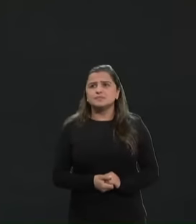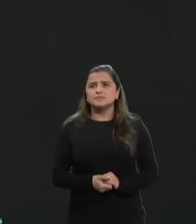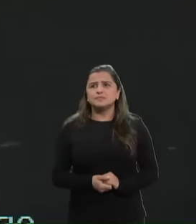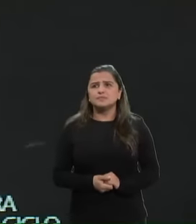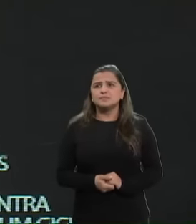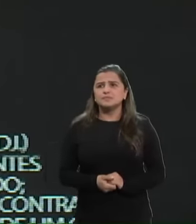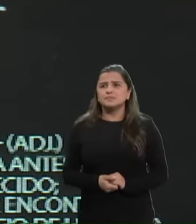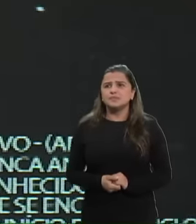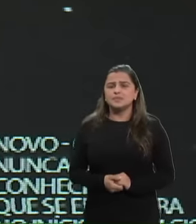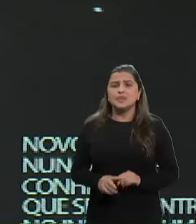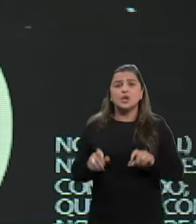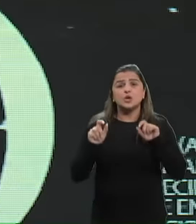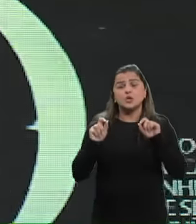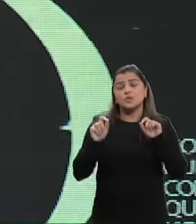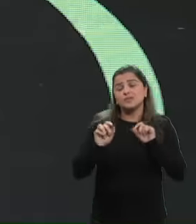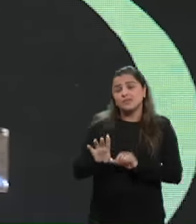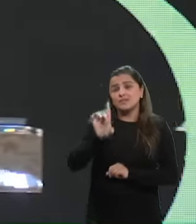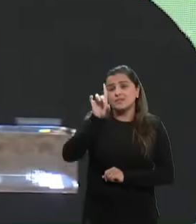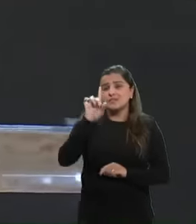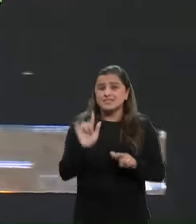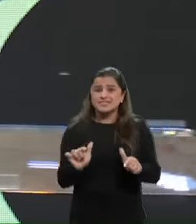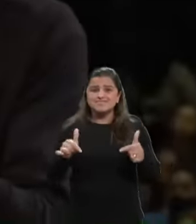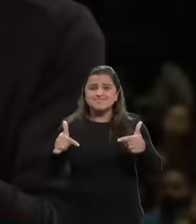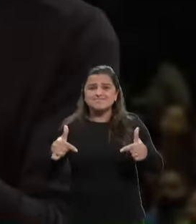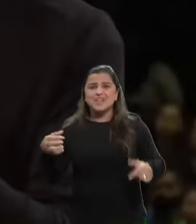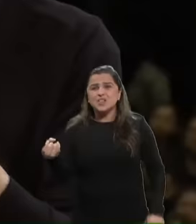Lo que Deus vai fazer é novo.